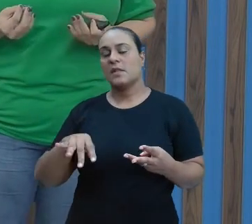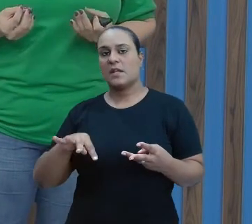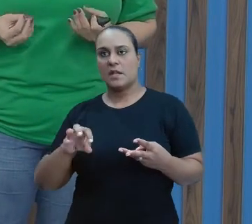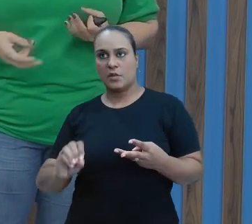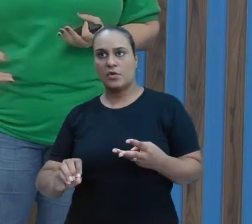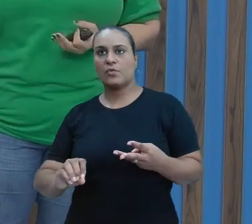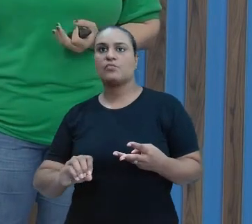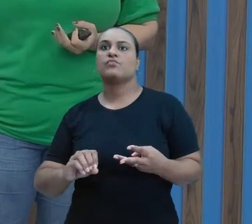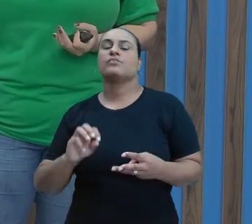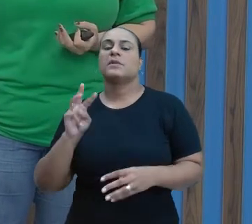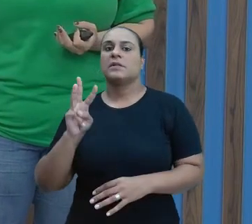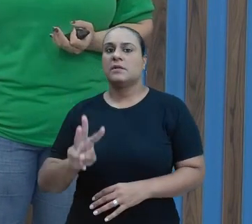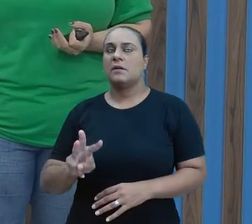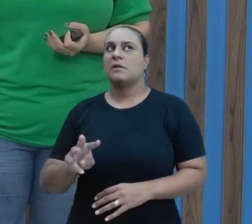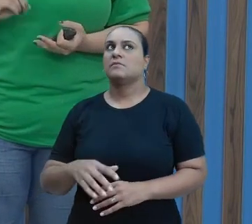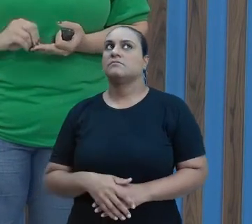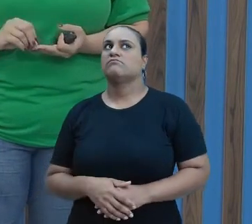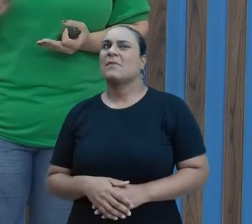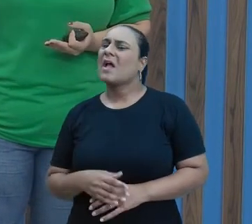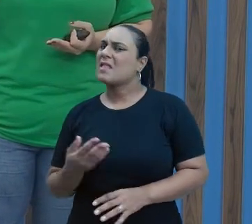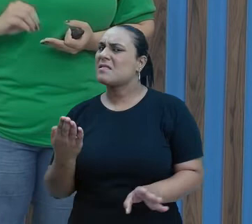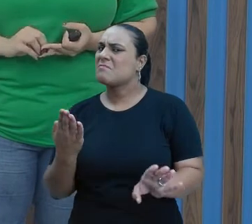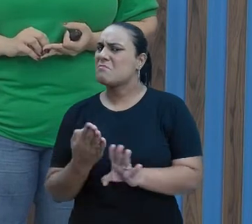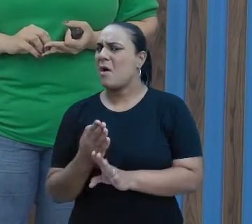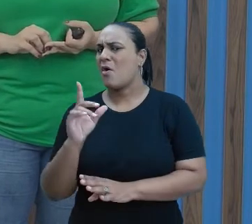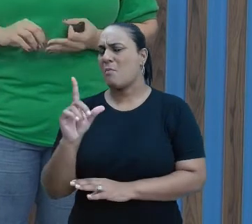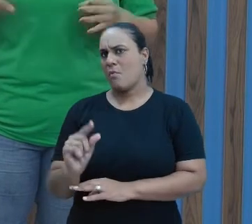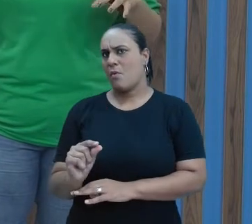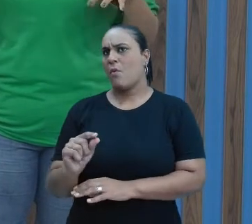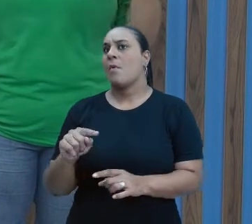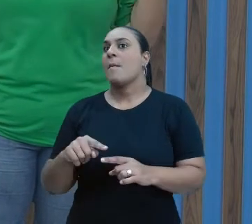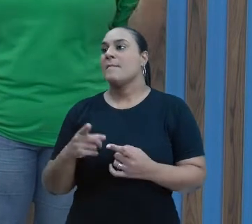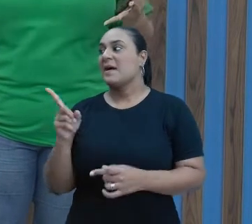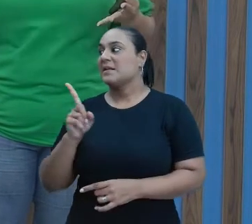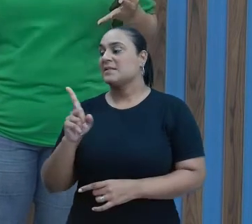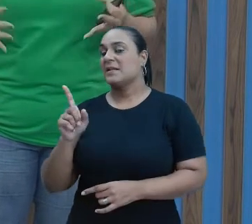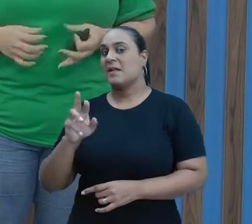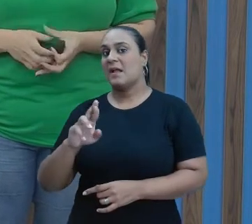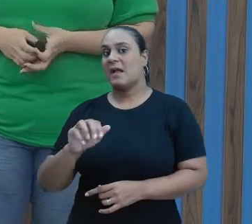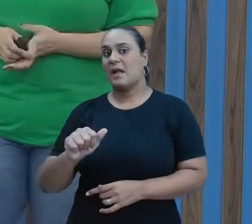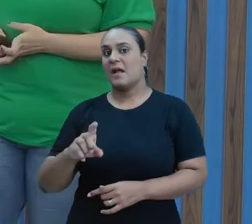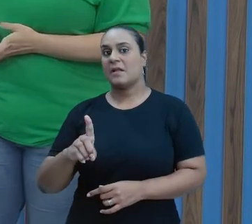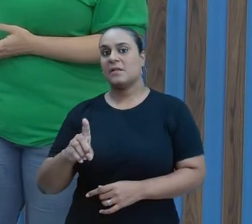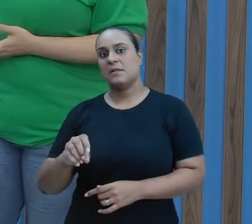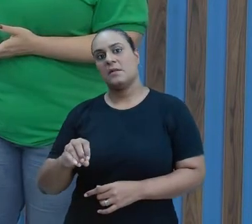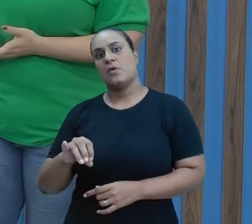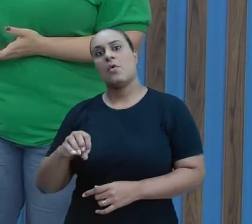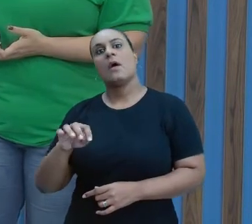na natureza, mas é aquele que apresenta radiação, né? Ele é radioativo, tá?